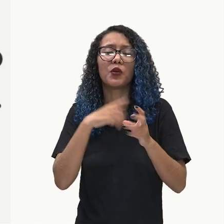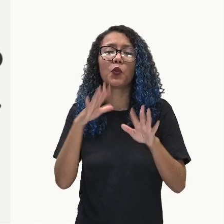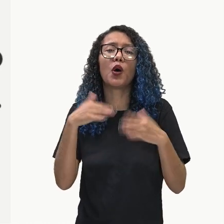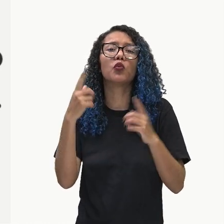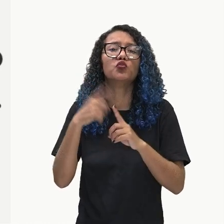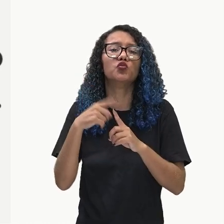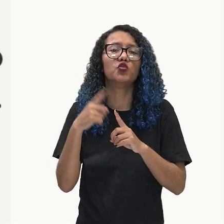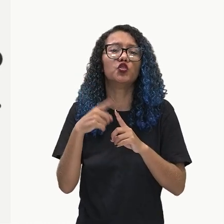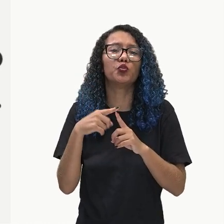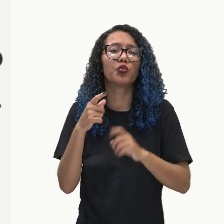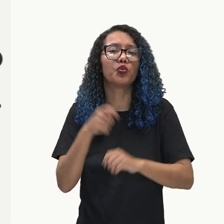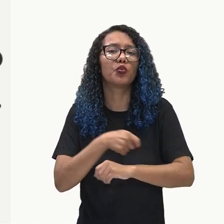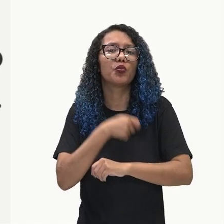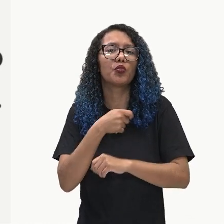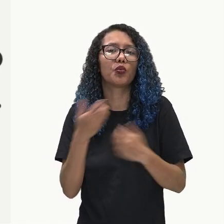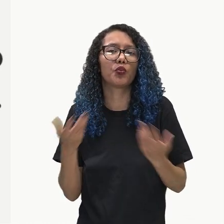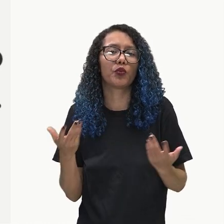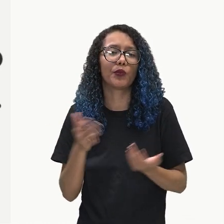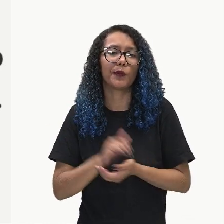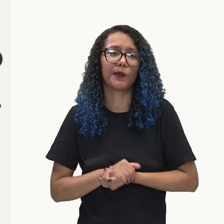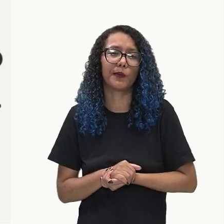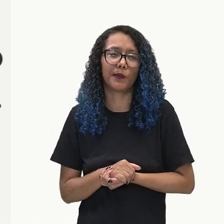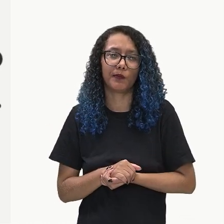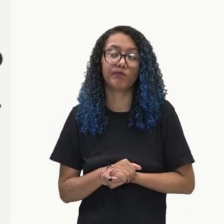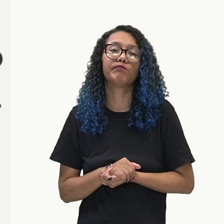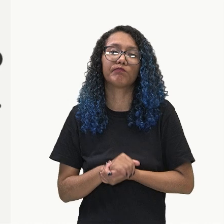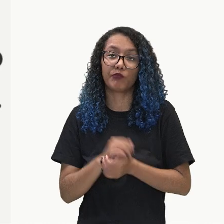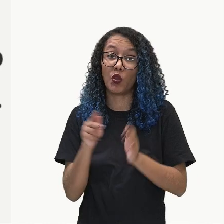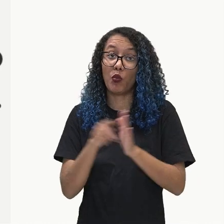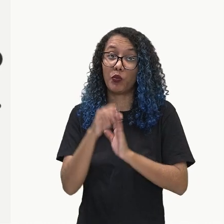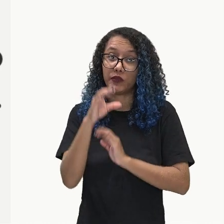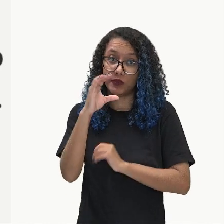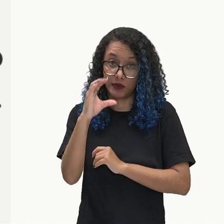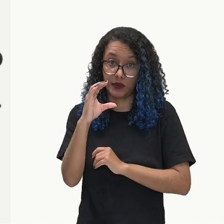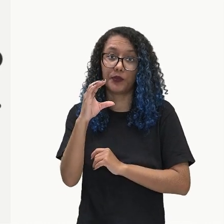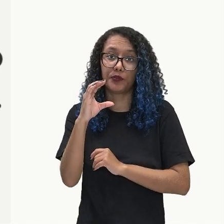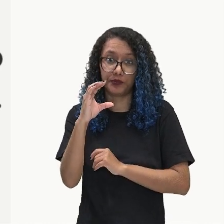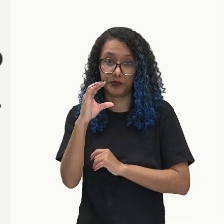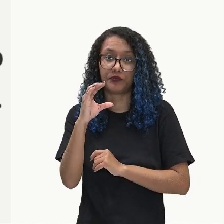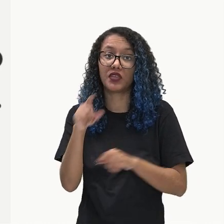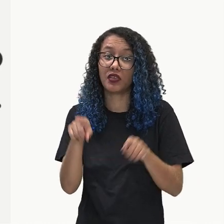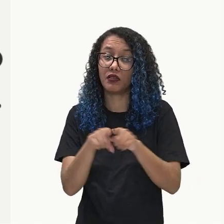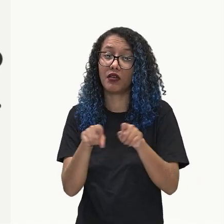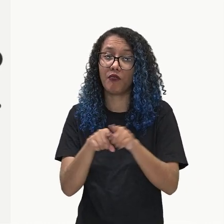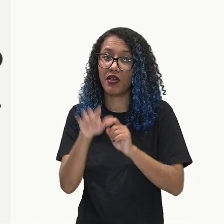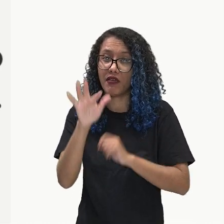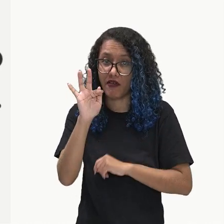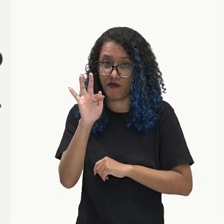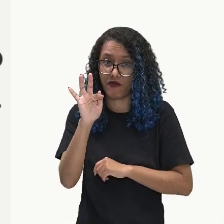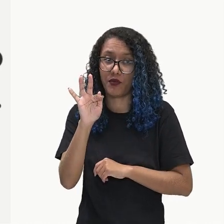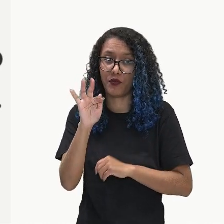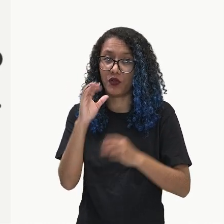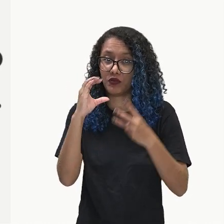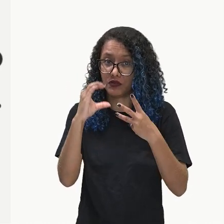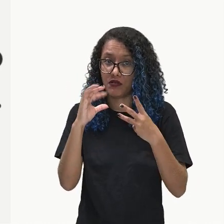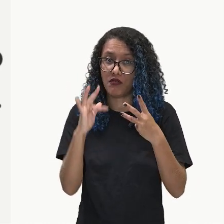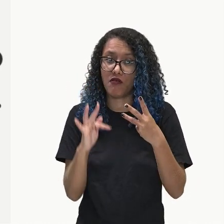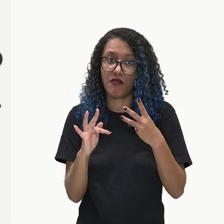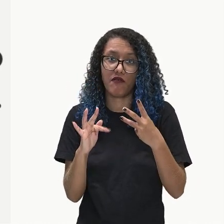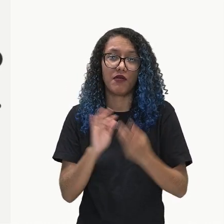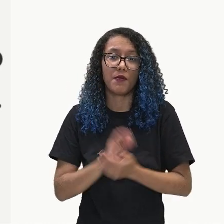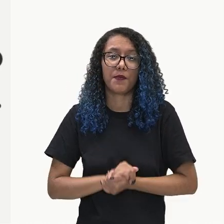quais medições? A de Celsius e a de Fahrenheit.